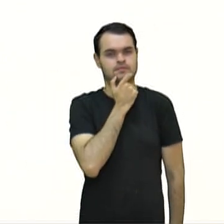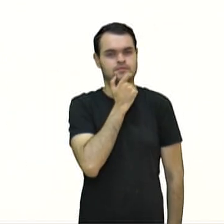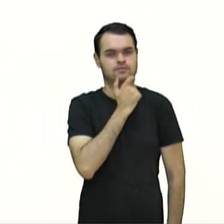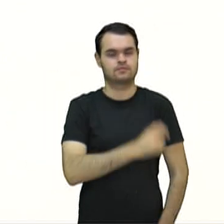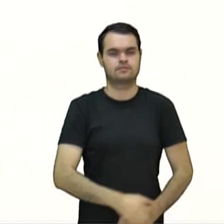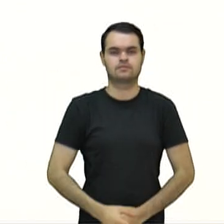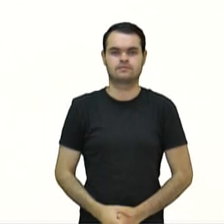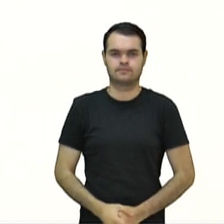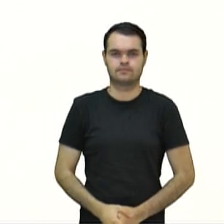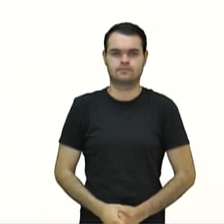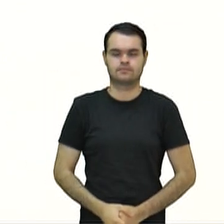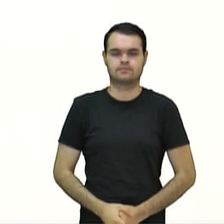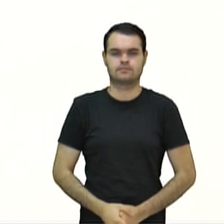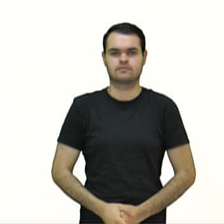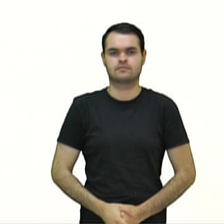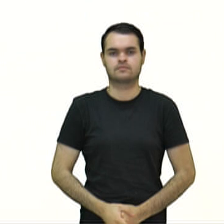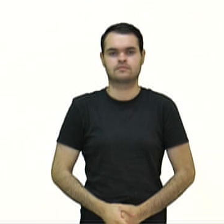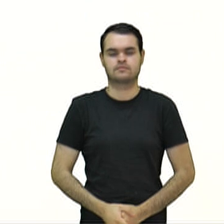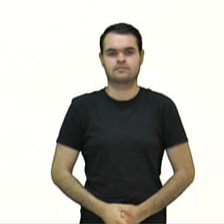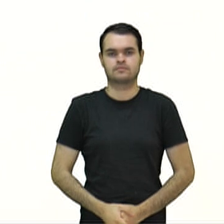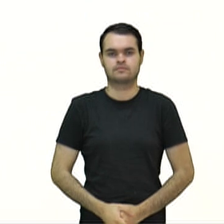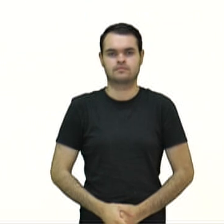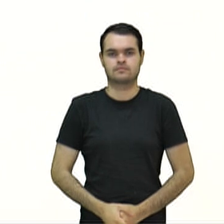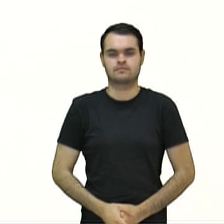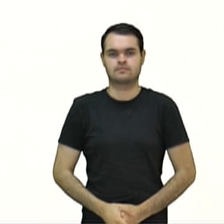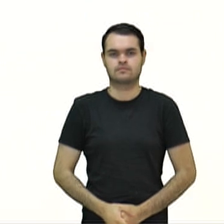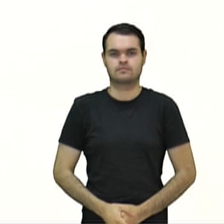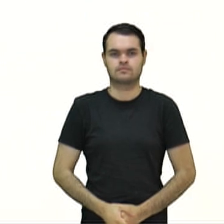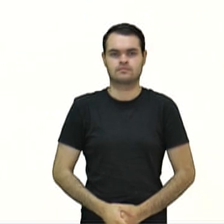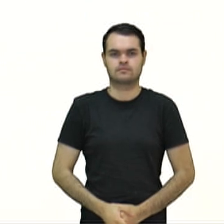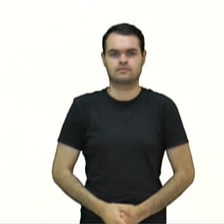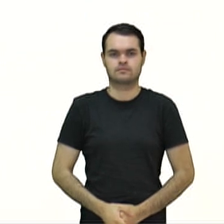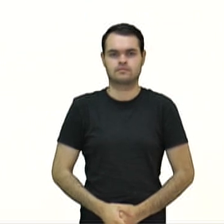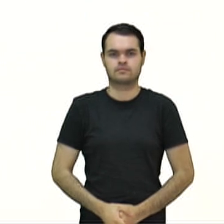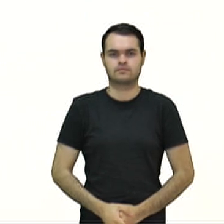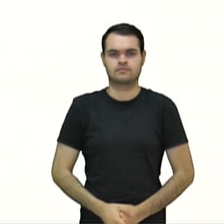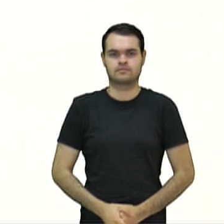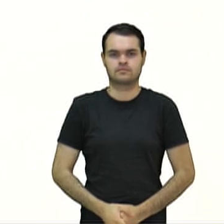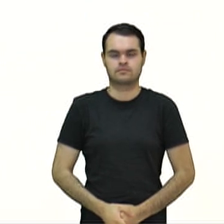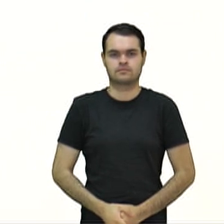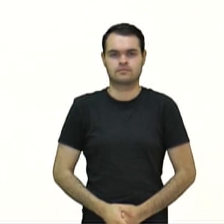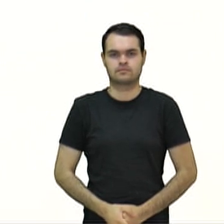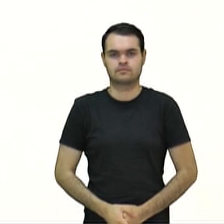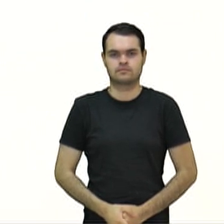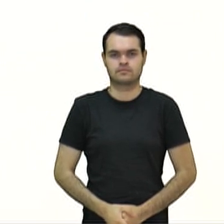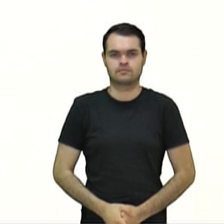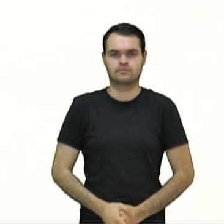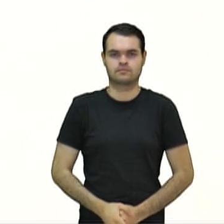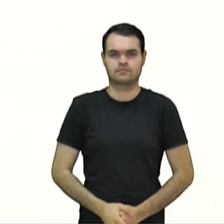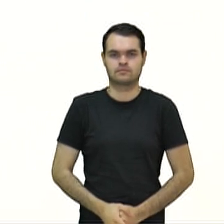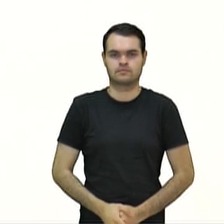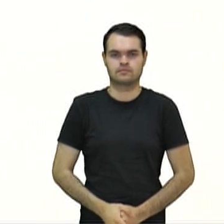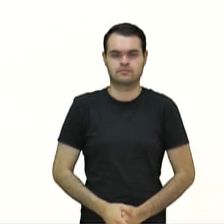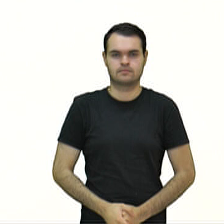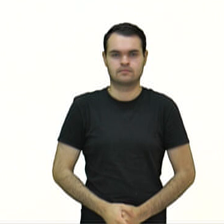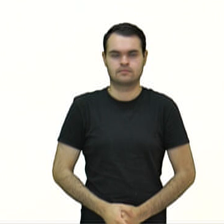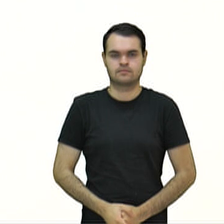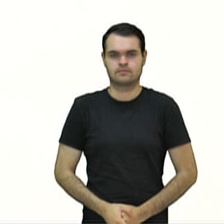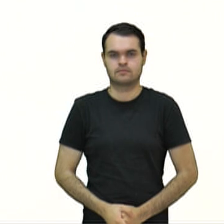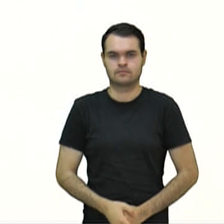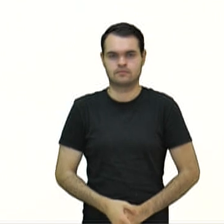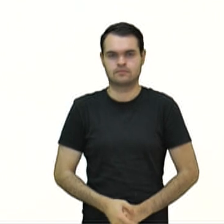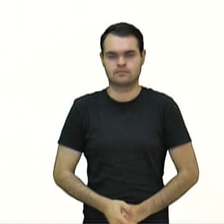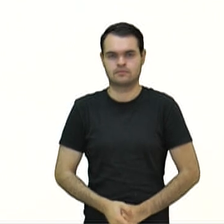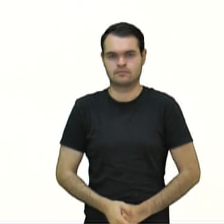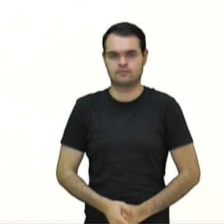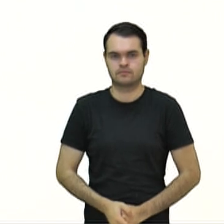1972, while battling to stay in America, Lennon performed at Madison Square Garden in New York City to